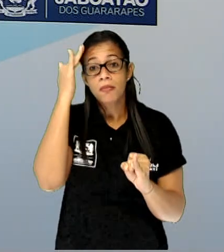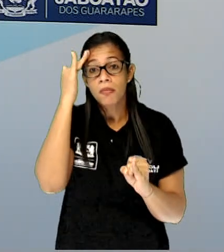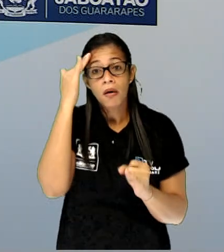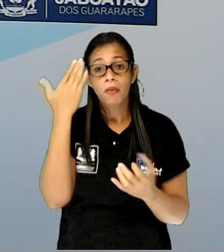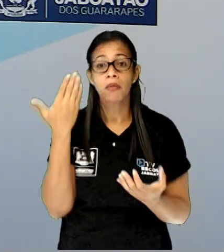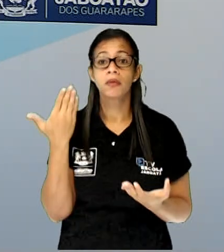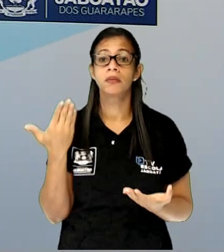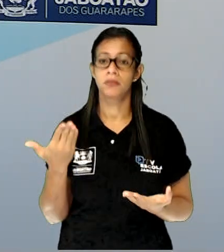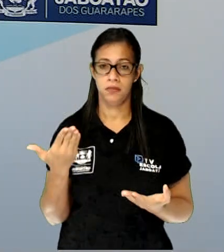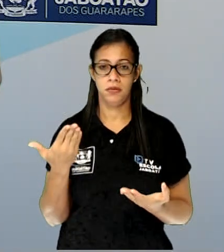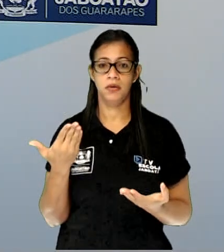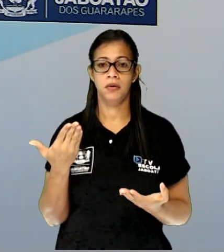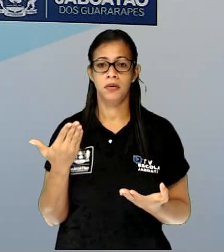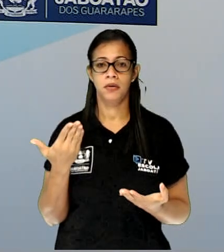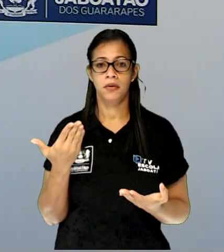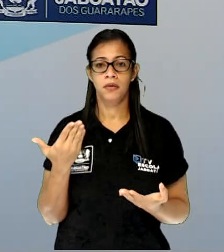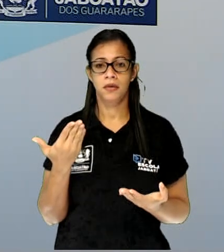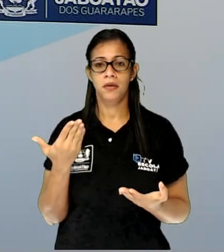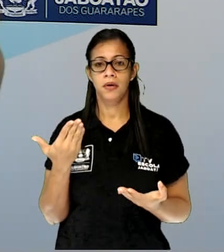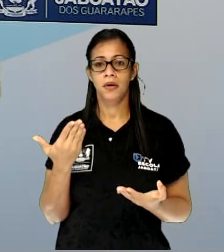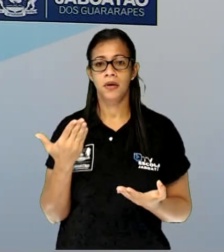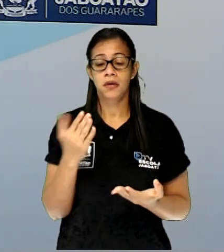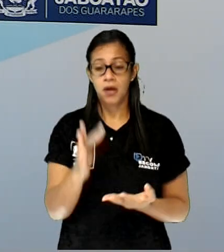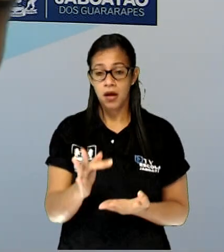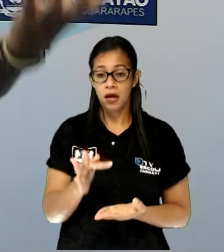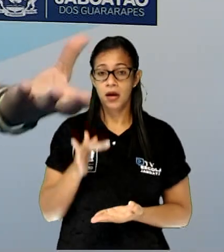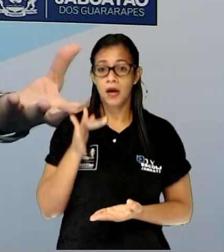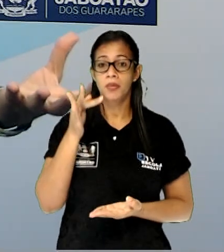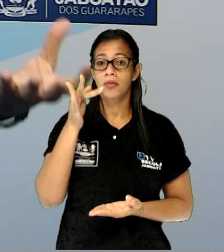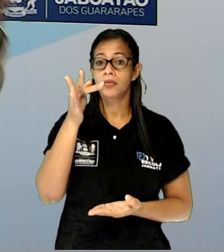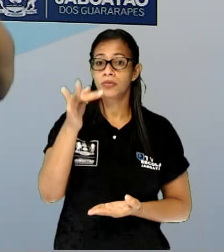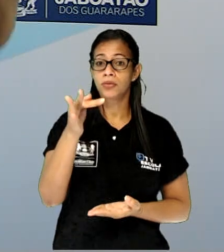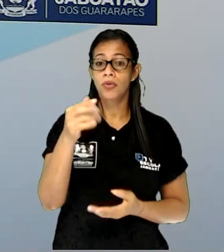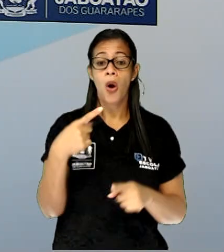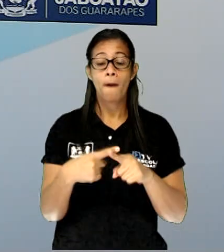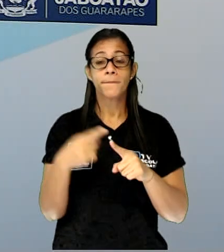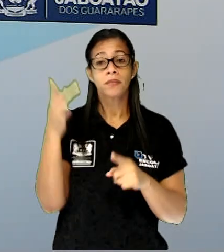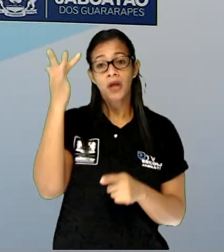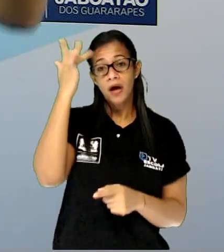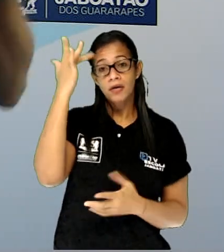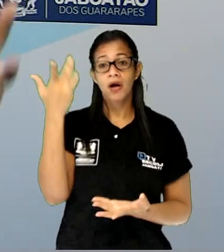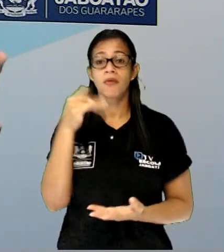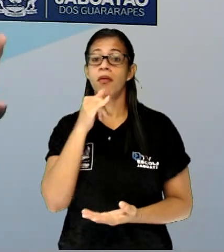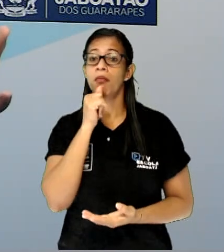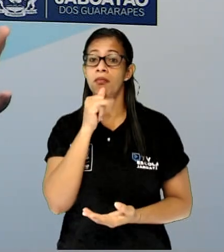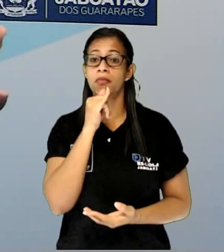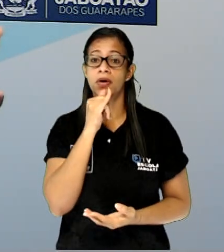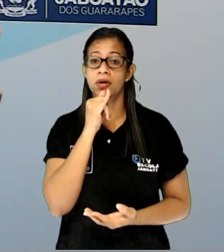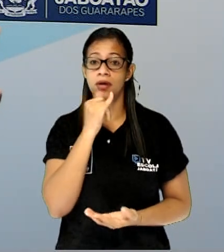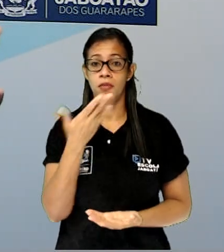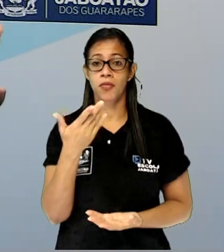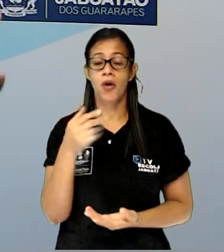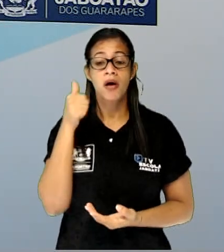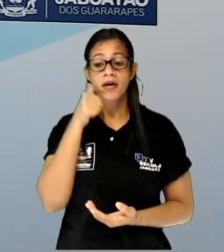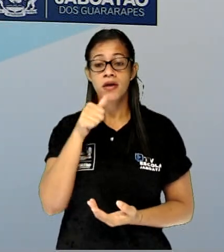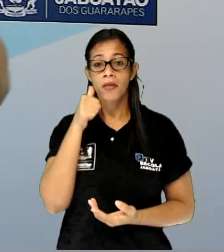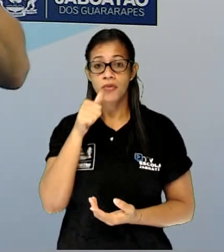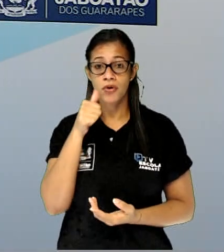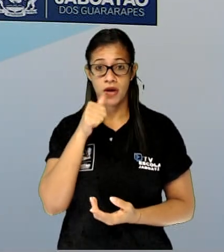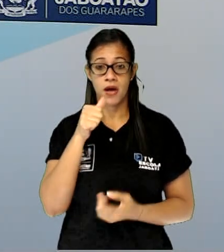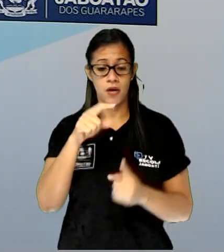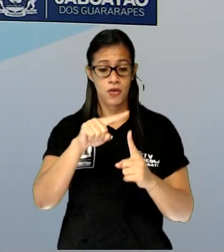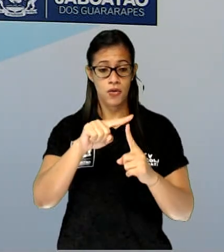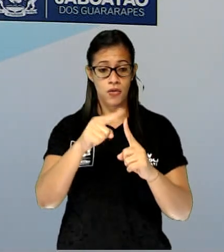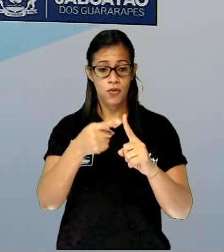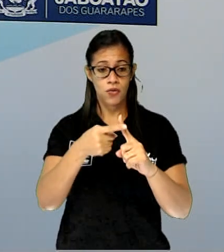da espécie. Eles achavam que a mulher, ela aparecia grávida como uma manga aparece na mangueira. Ok? Aí o que